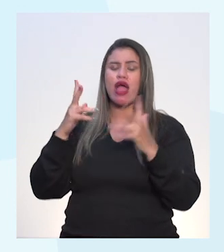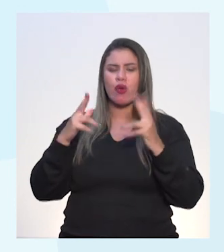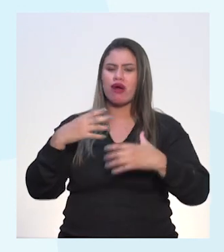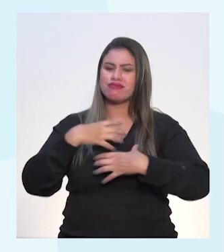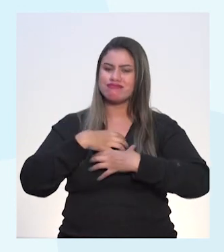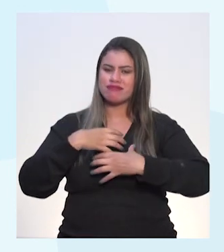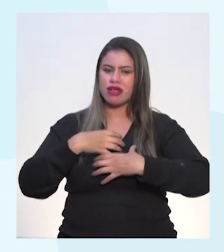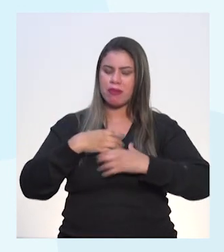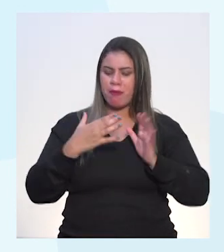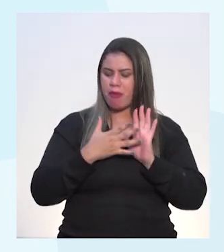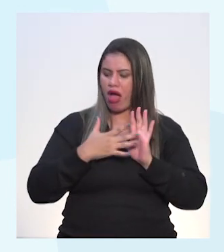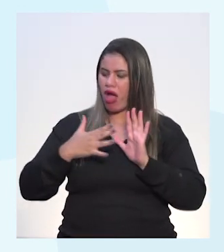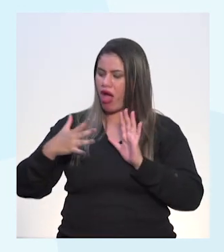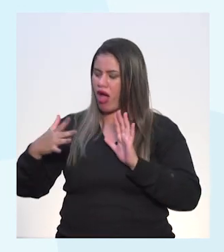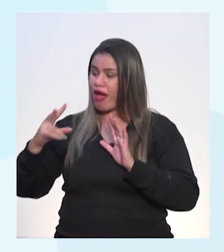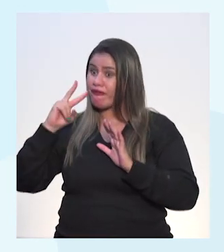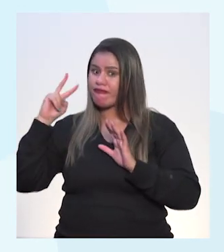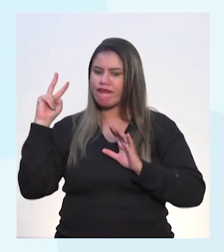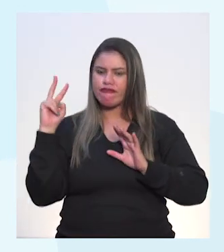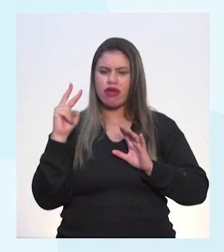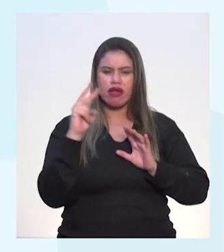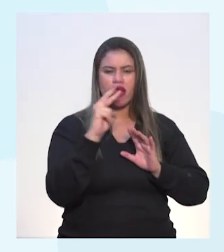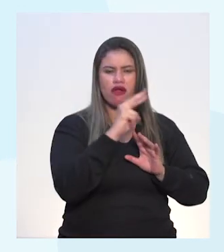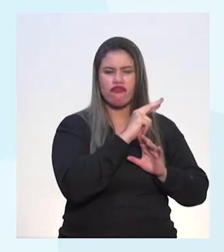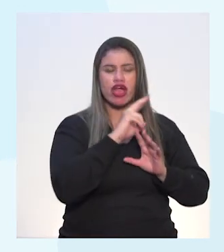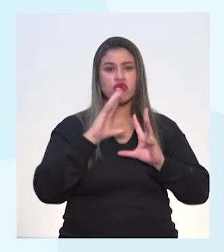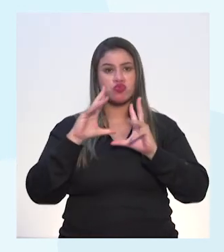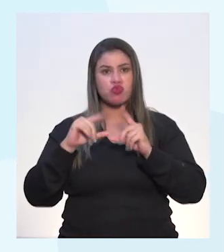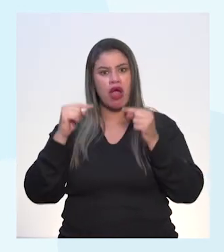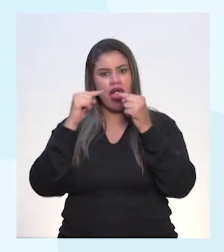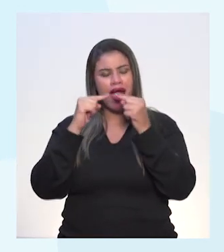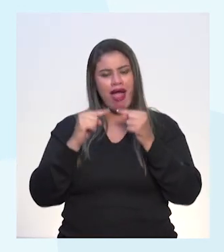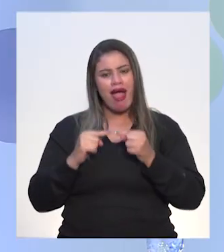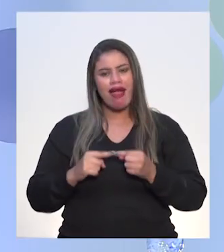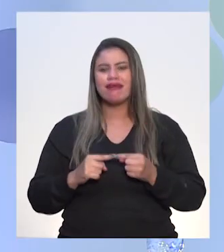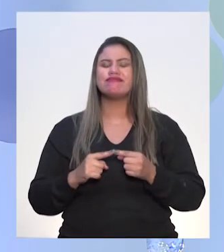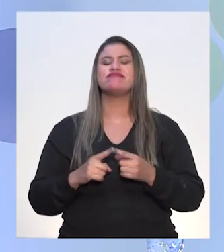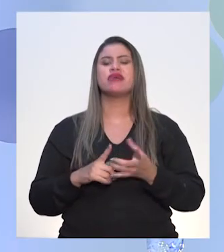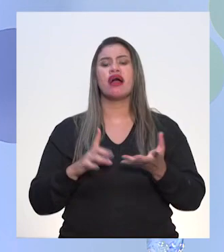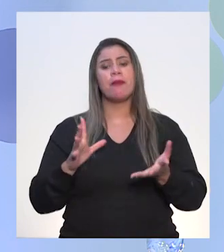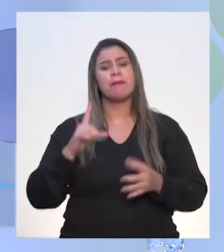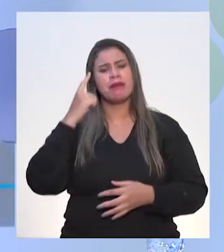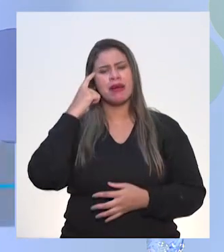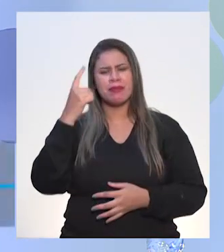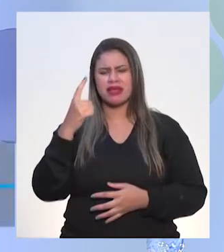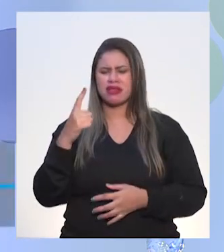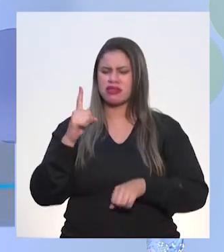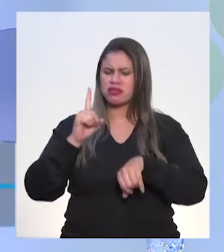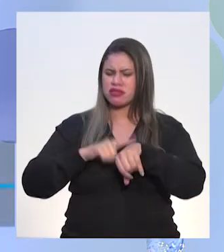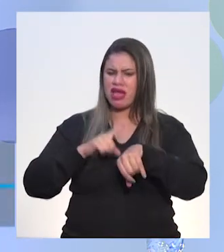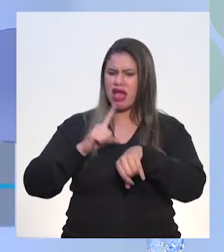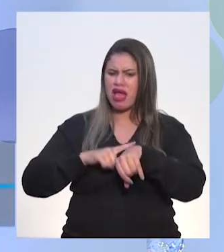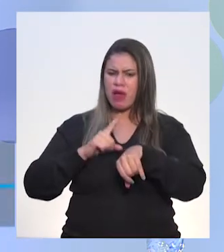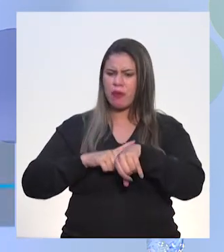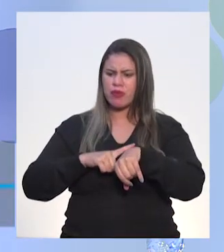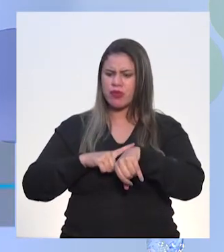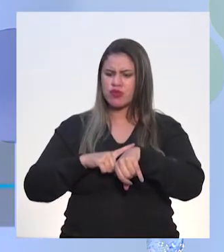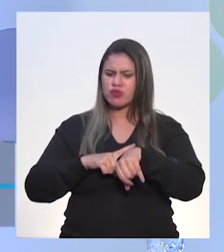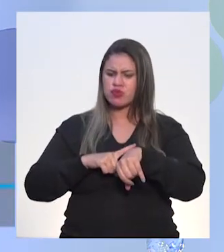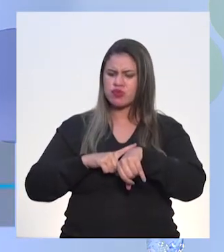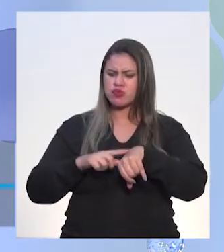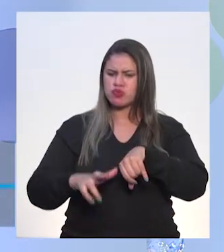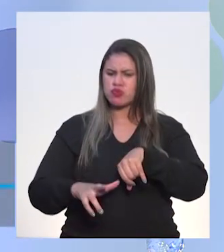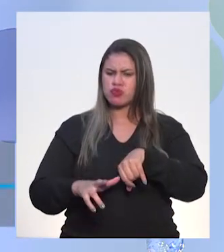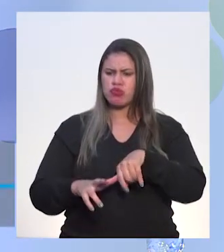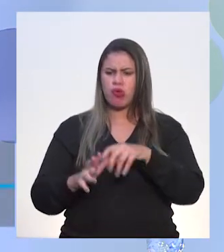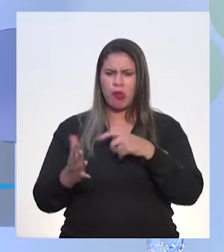desconhecido o que que essa mensagem nos traz em relação ao tempo Será que o tempo sempre traz